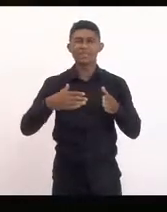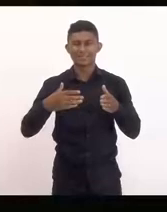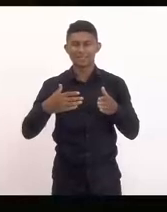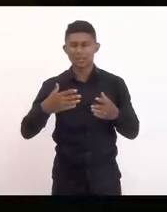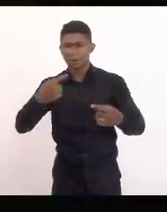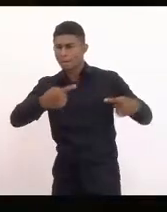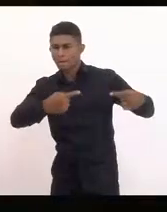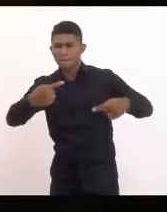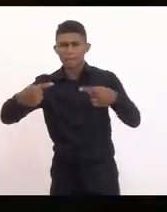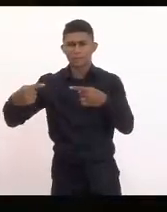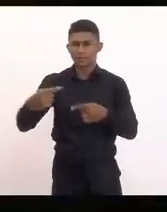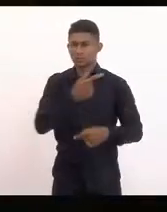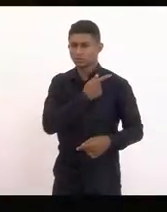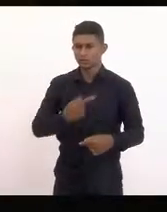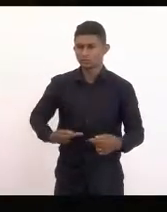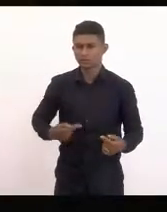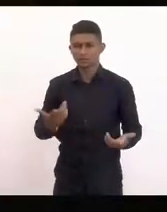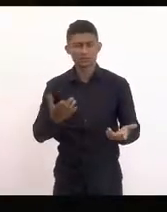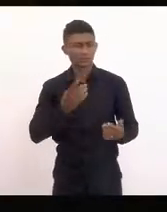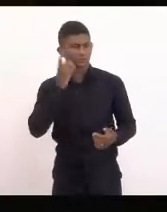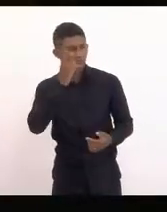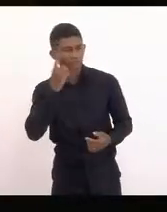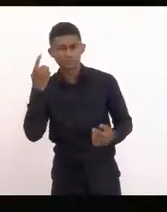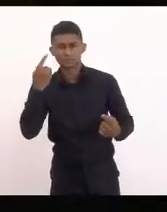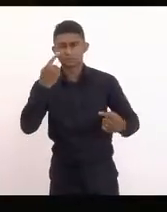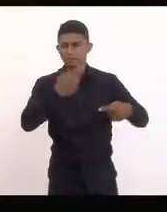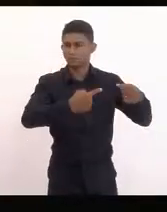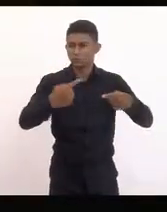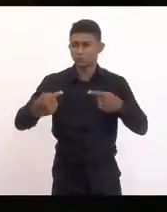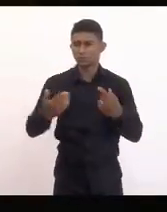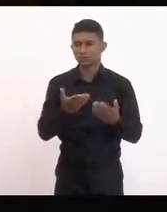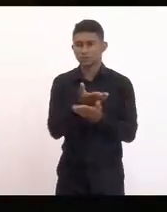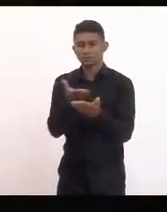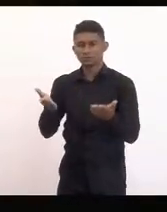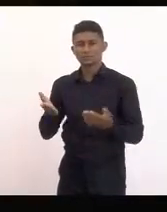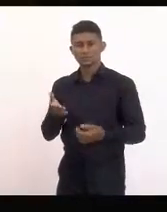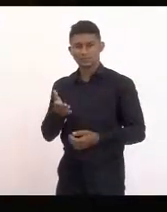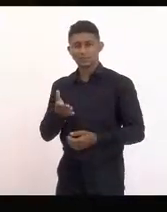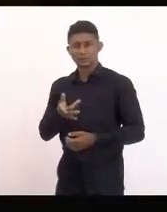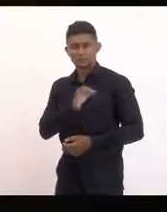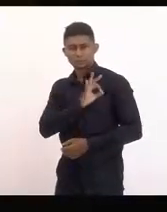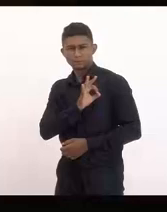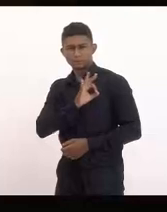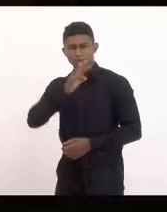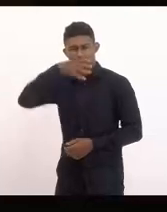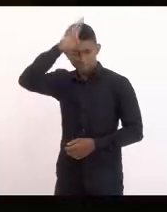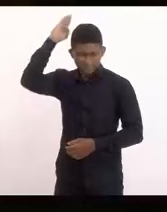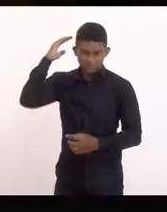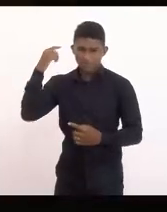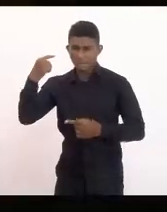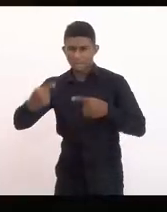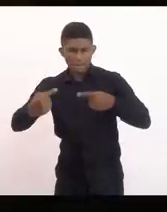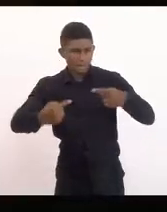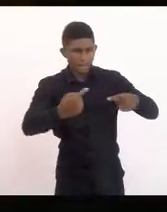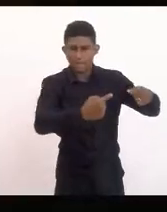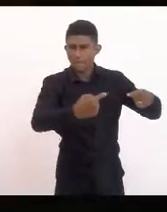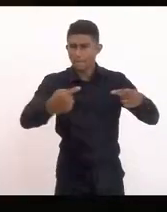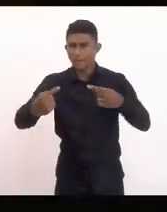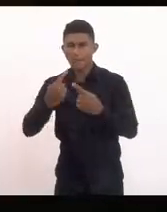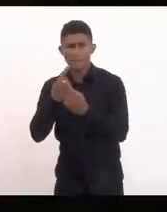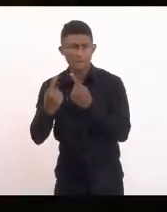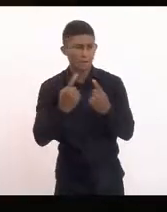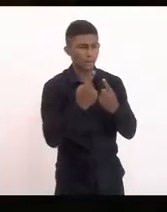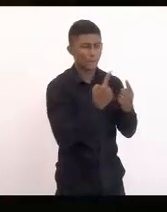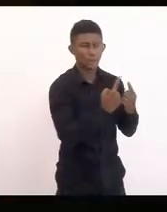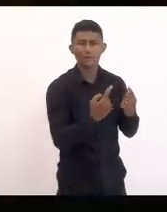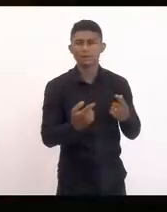com parlamentares, discutindo com agentes da segurança pública e também dos bombeiros, para chegar a um